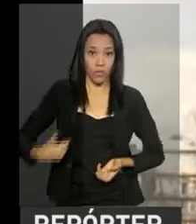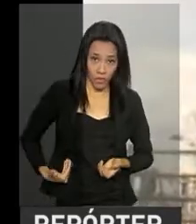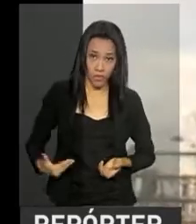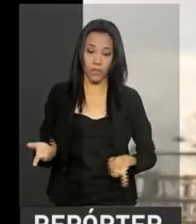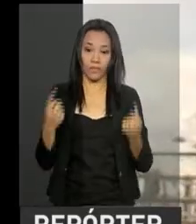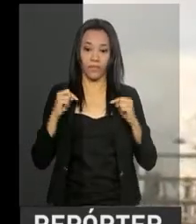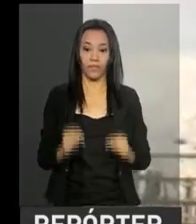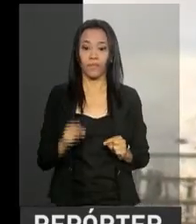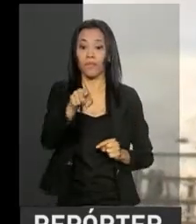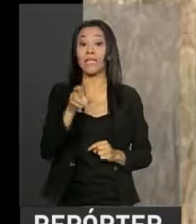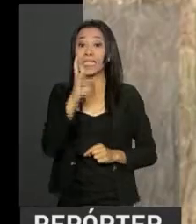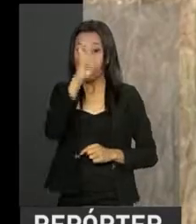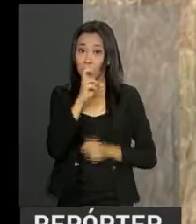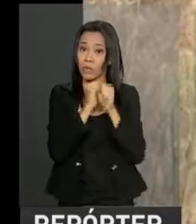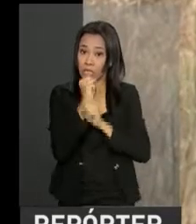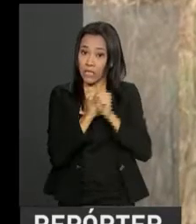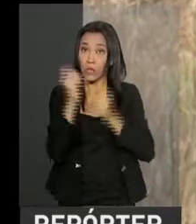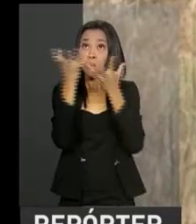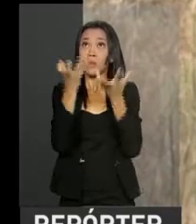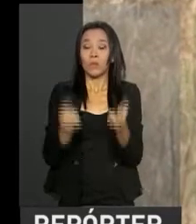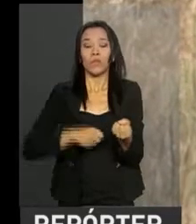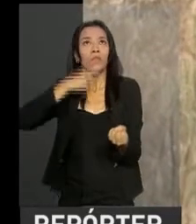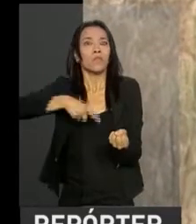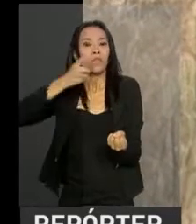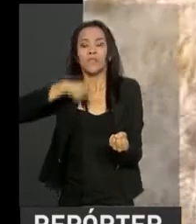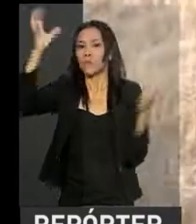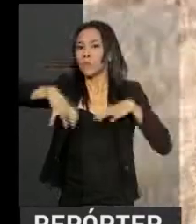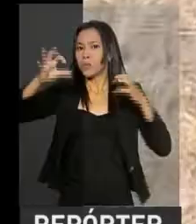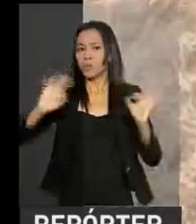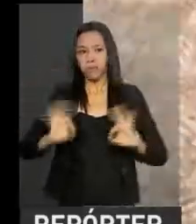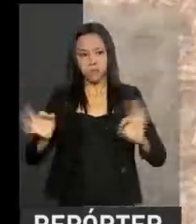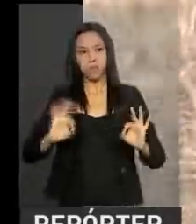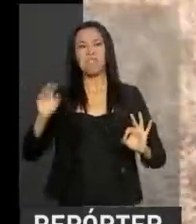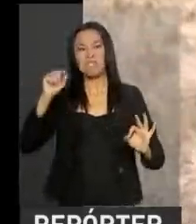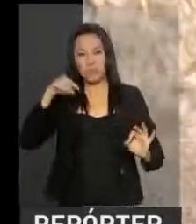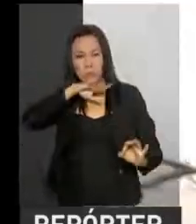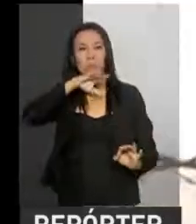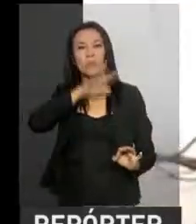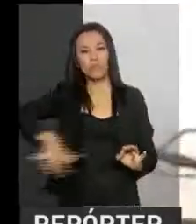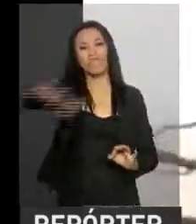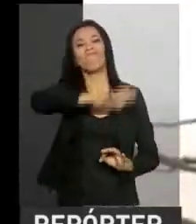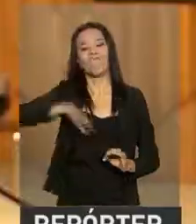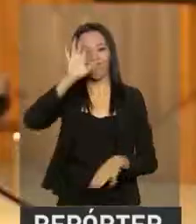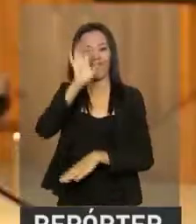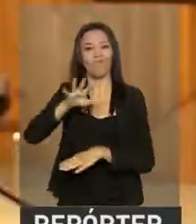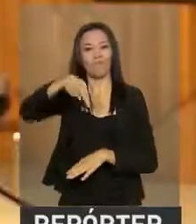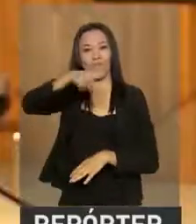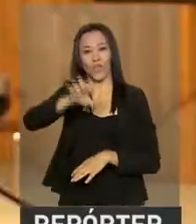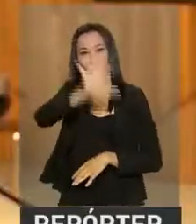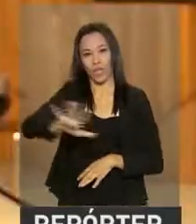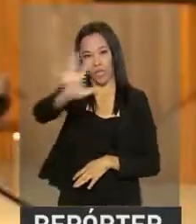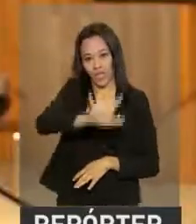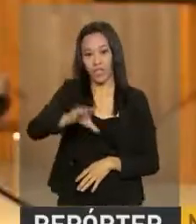os cinco anos de seca prejudicaram a produção em vários locais do nordeste e causaram endividamento a sua seita